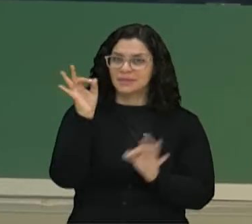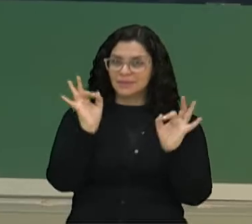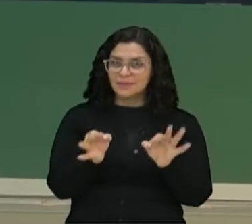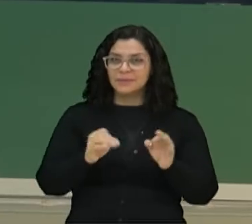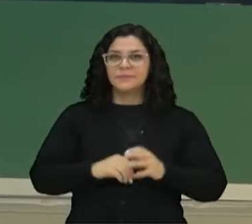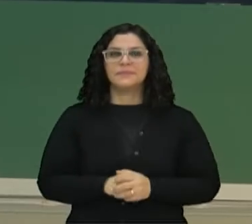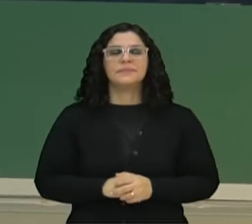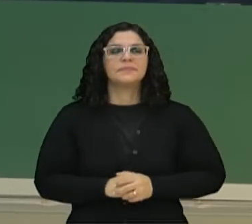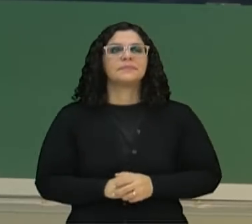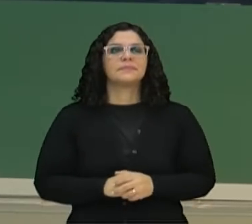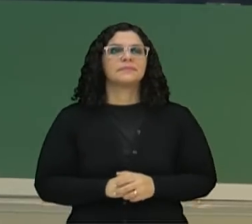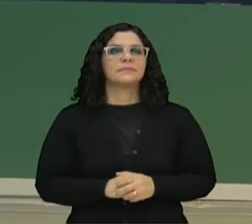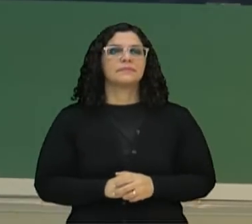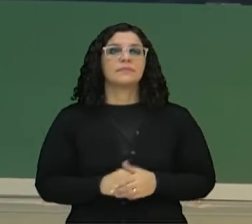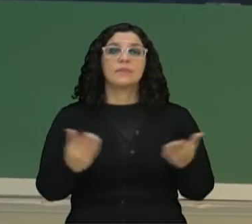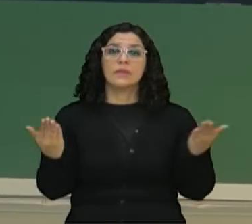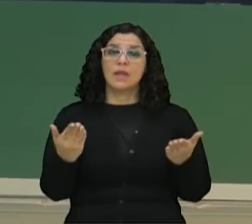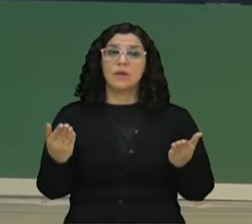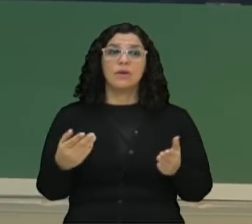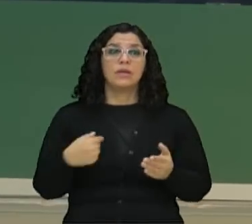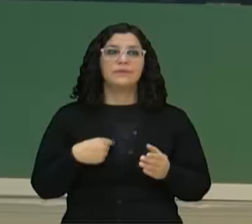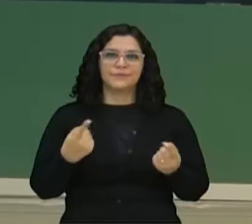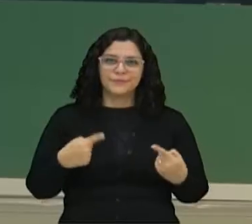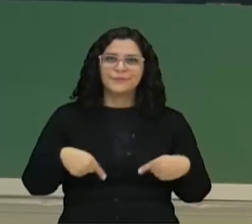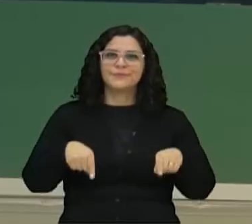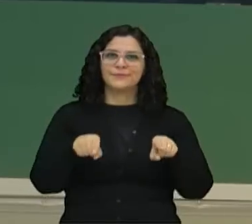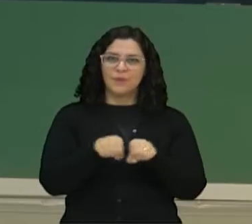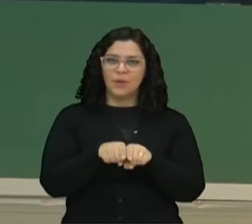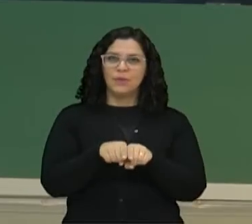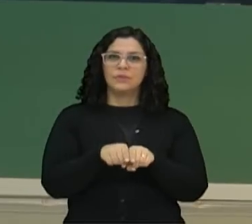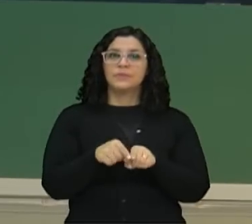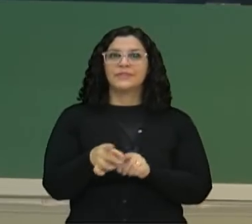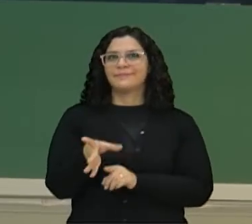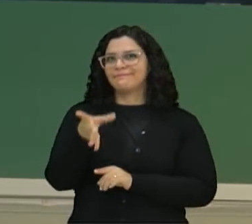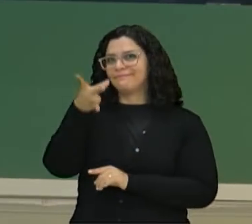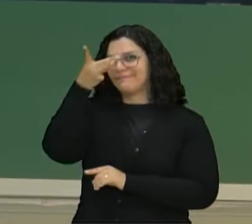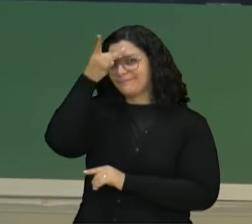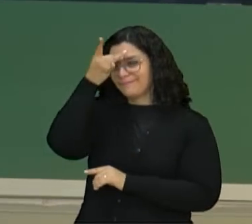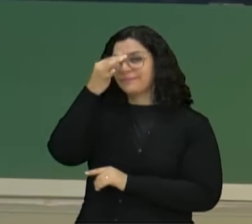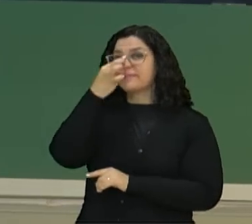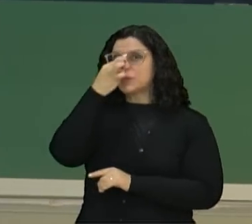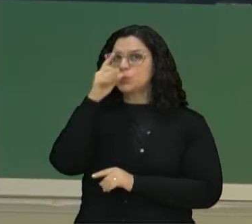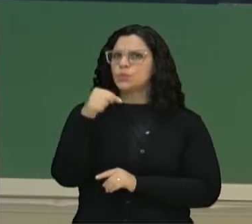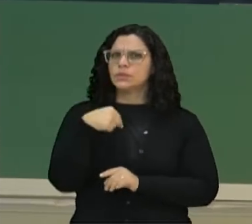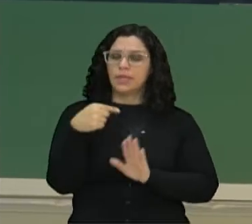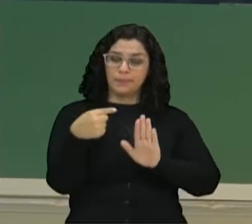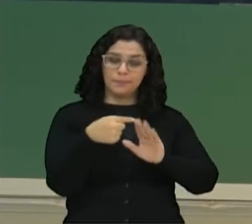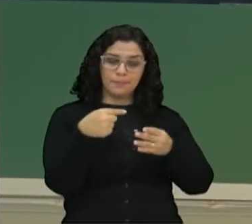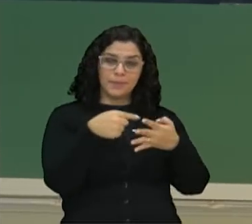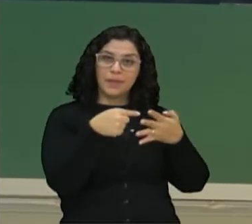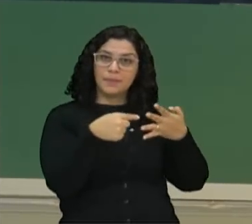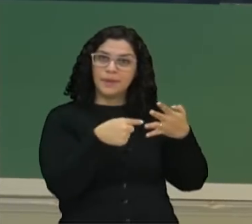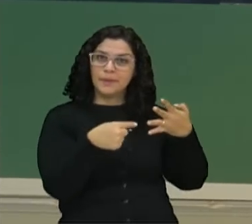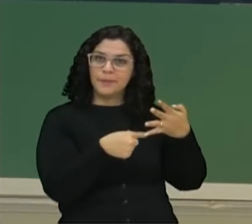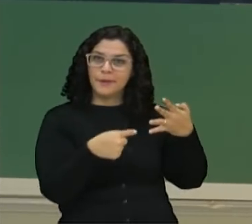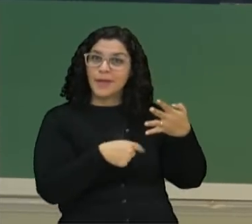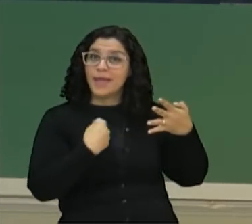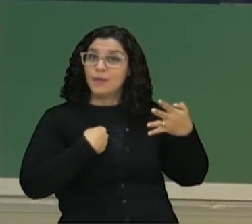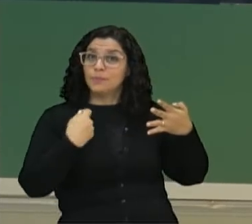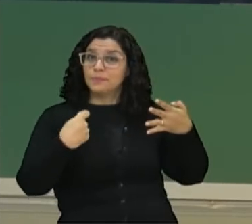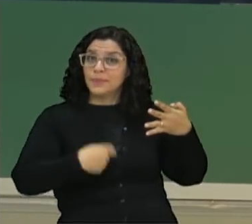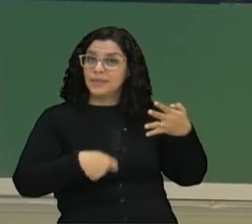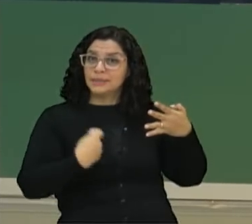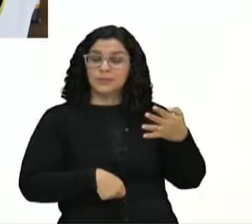certo? Então, aqui, repassando mais uma vez, para vocês fixarem bem quais são os instrumentos necessários,